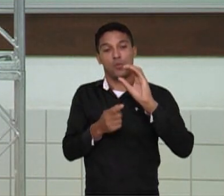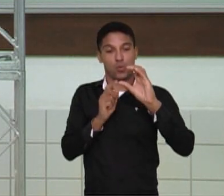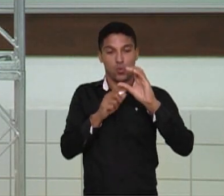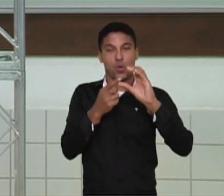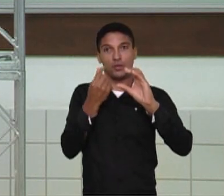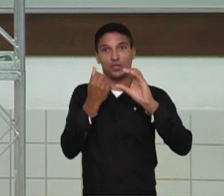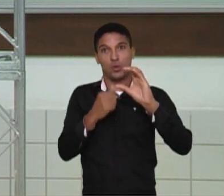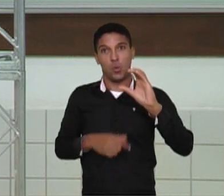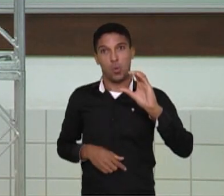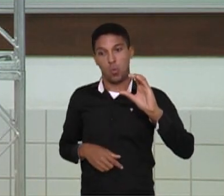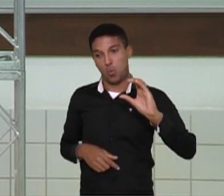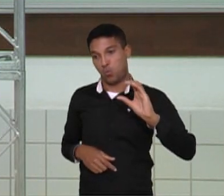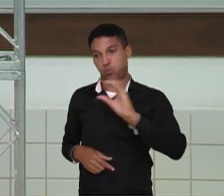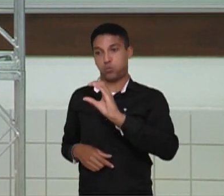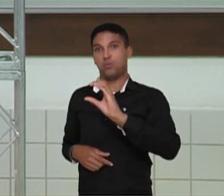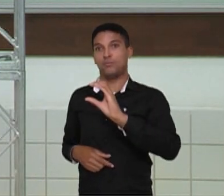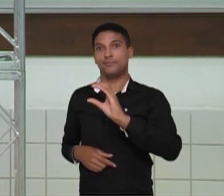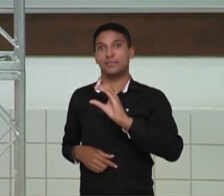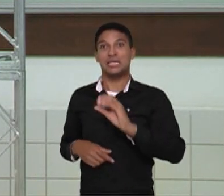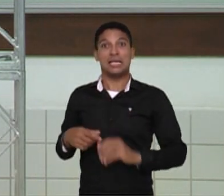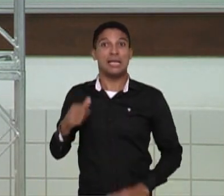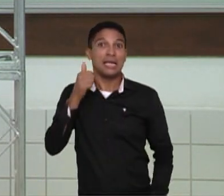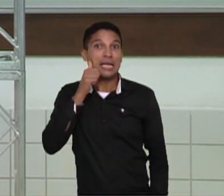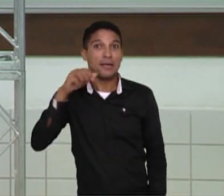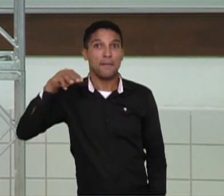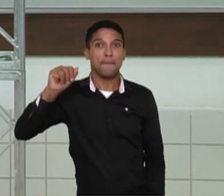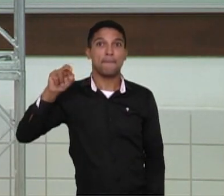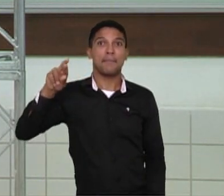foi algo dividido em 8 partes, correto?